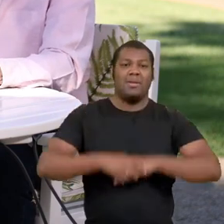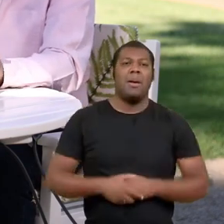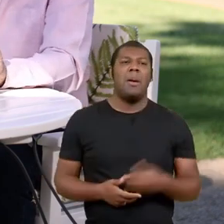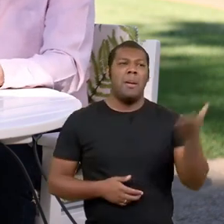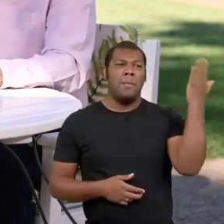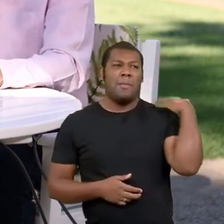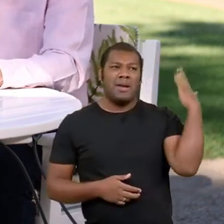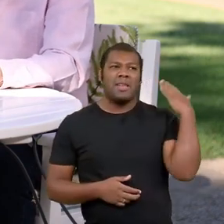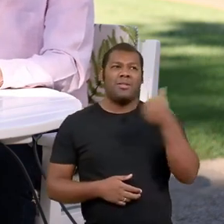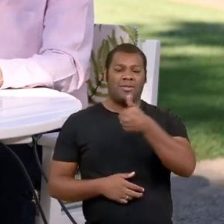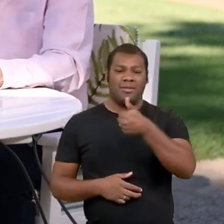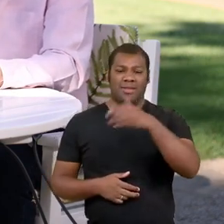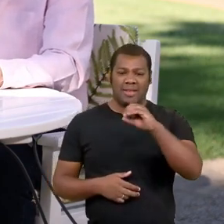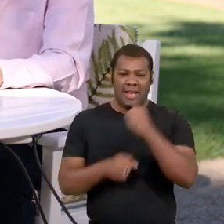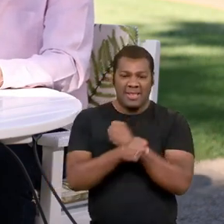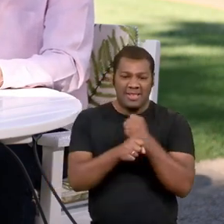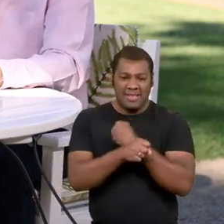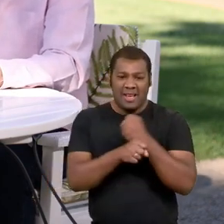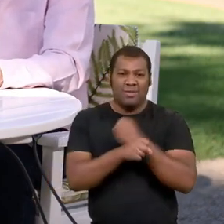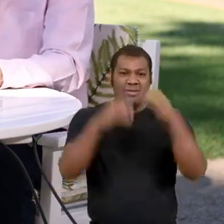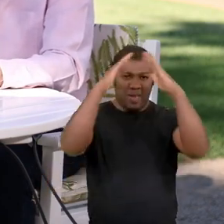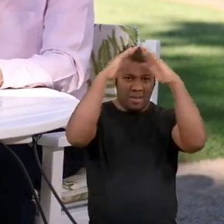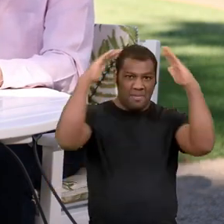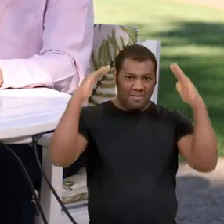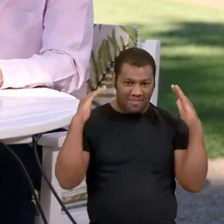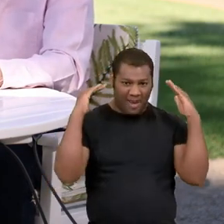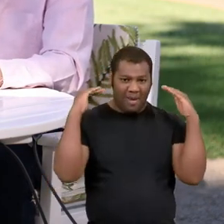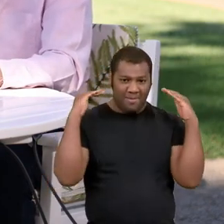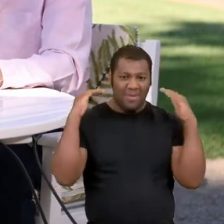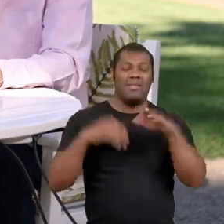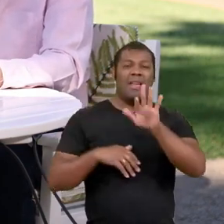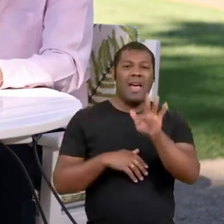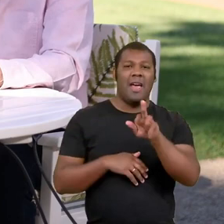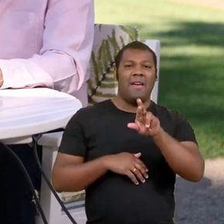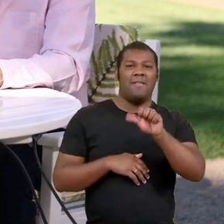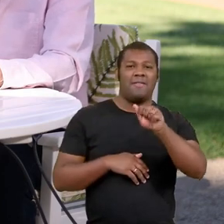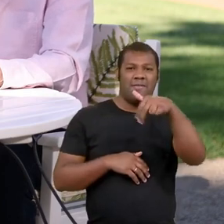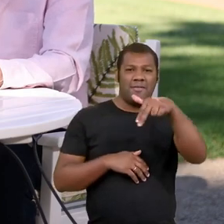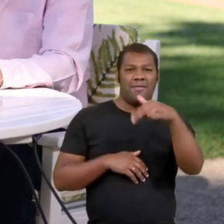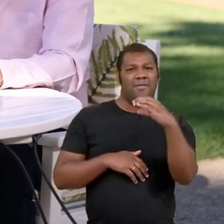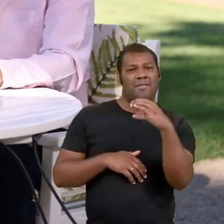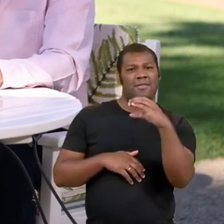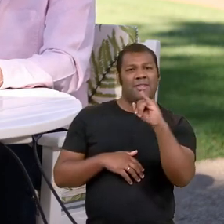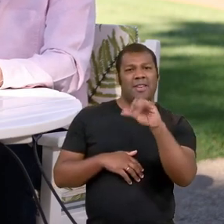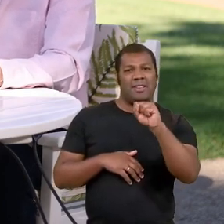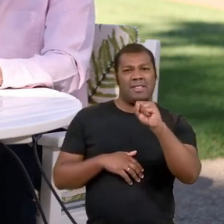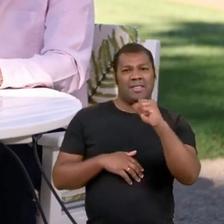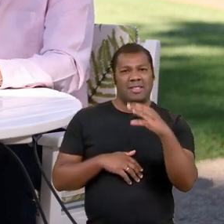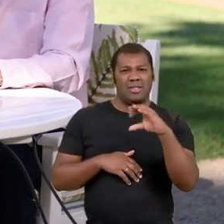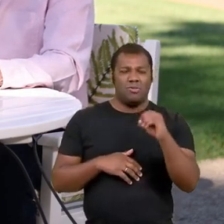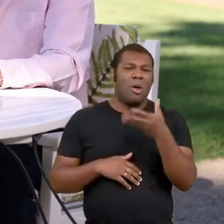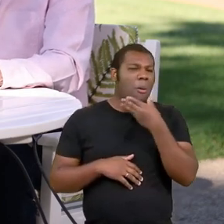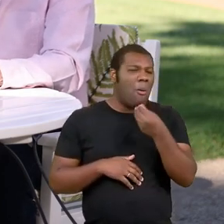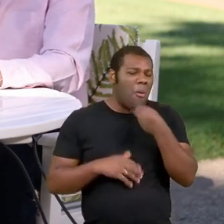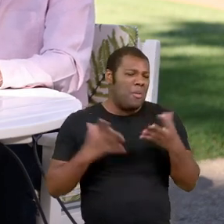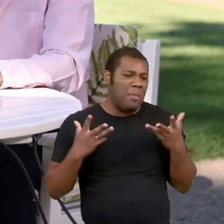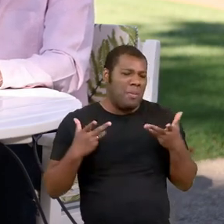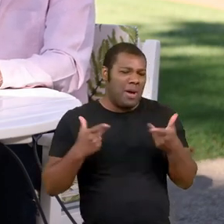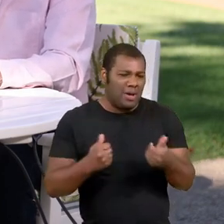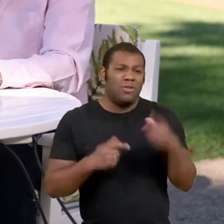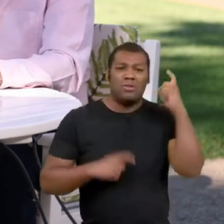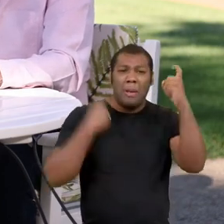um papa maravilhoso a pessoa muito muito preocupada com os pobres do mundo muito tolerante com com todas as